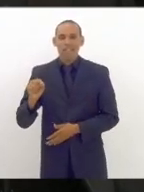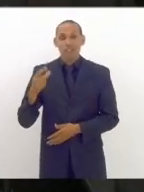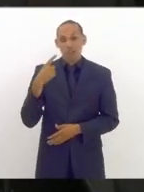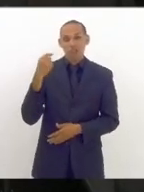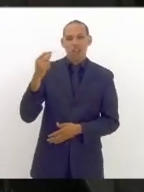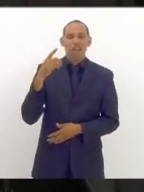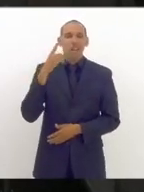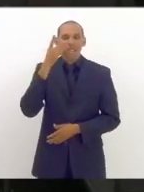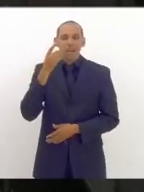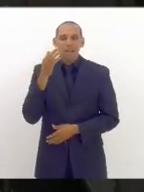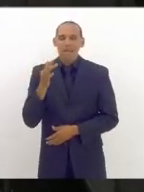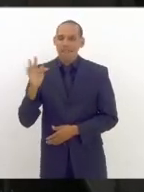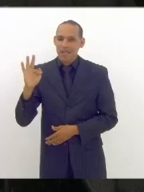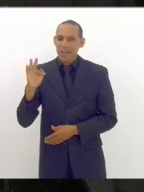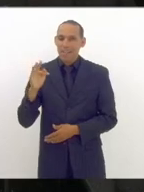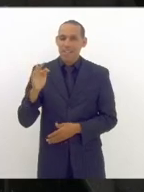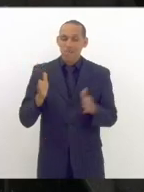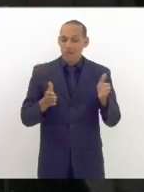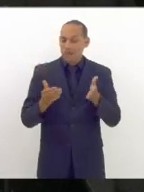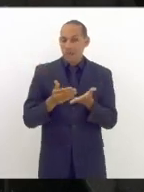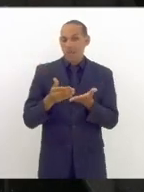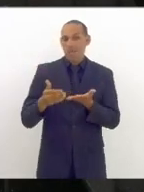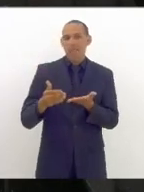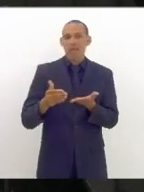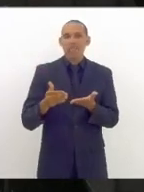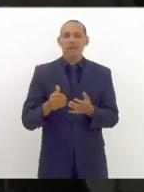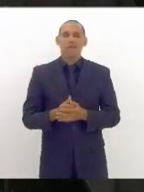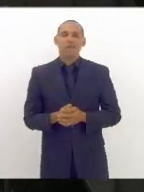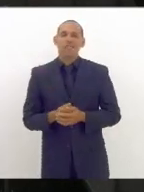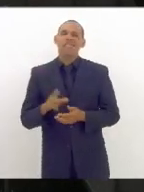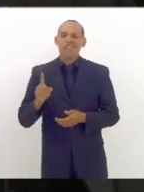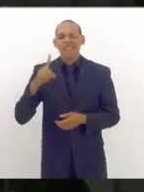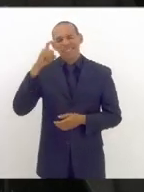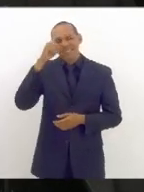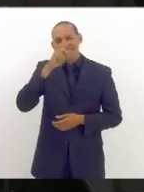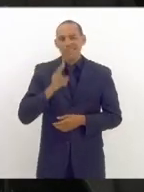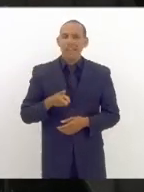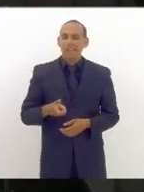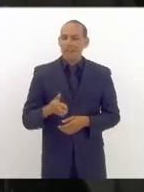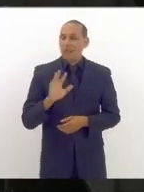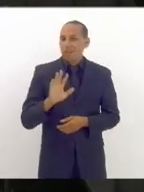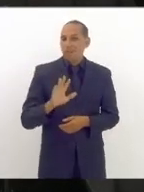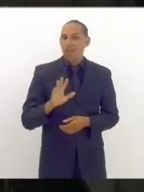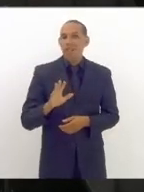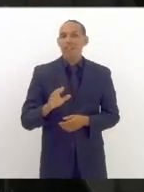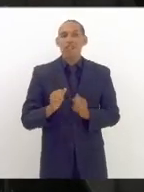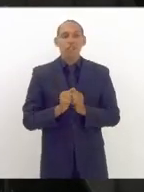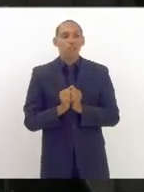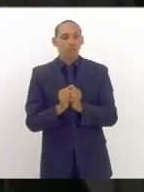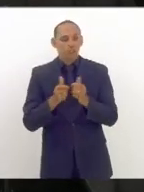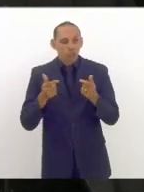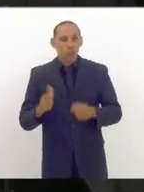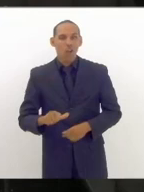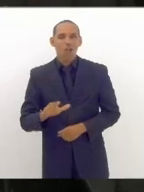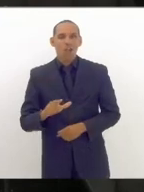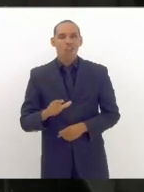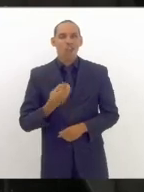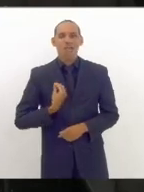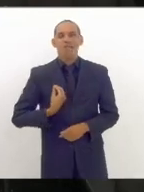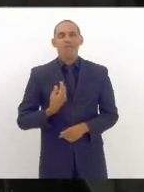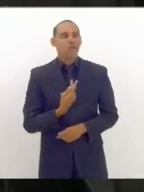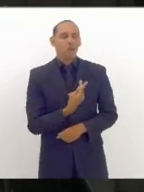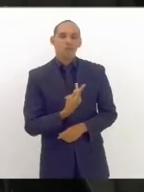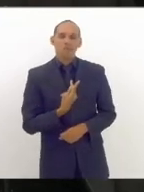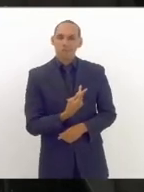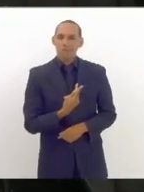deputado federal, o início de um mandato, e a gente, o mandato é sempre muito difícil, mas cruza a nossa vida